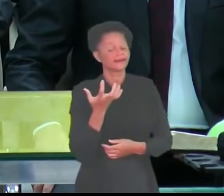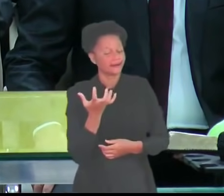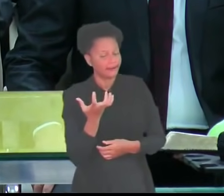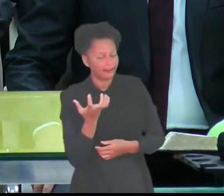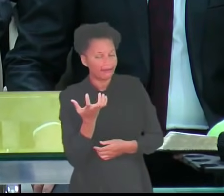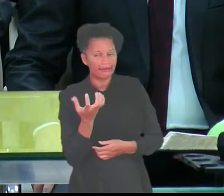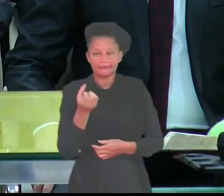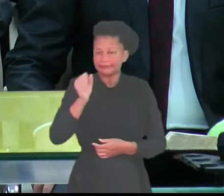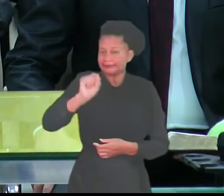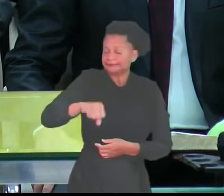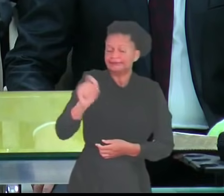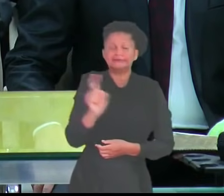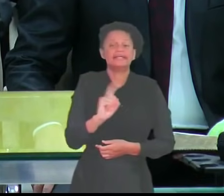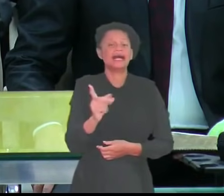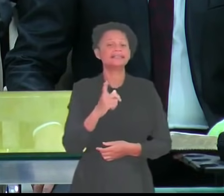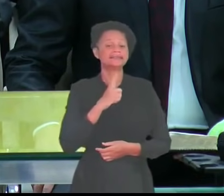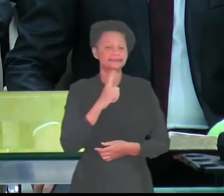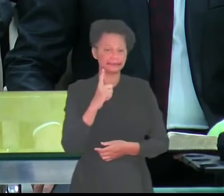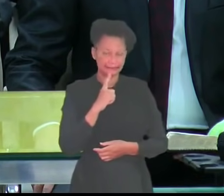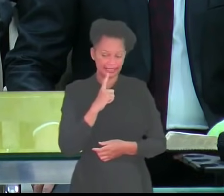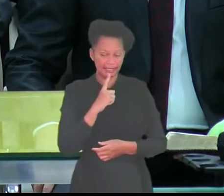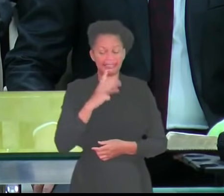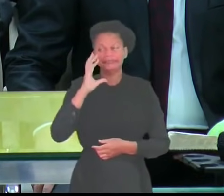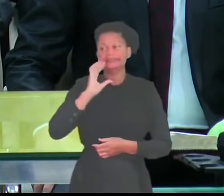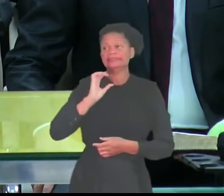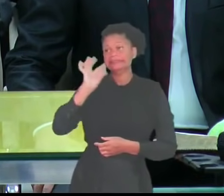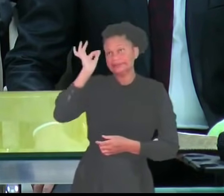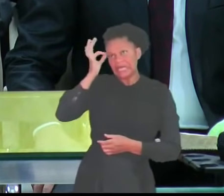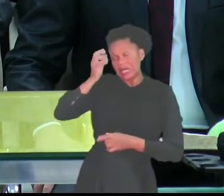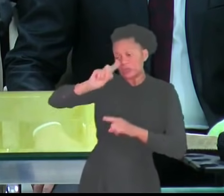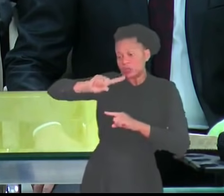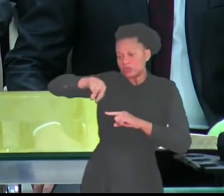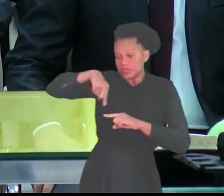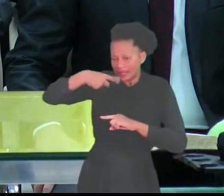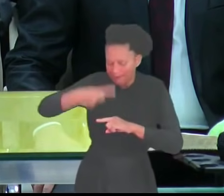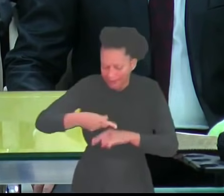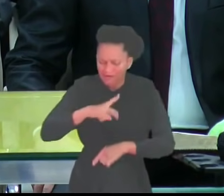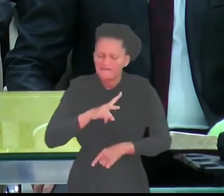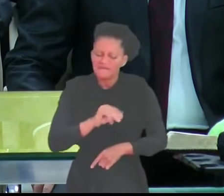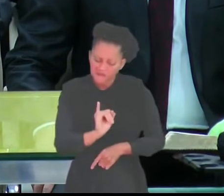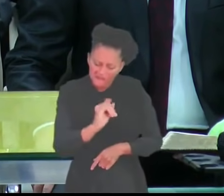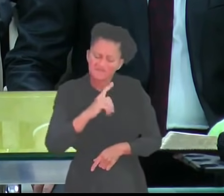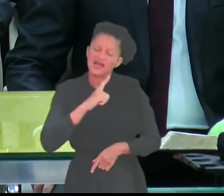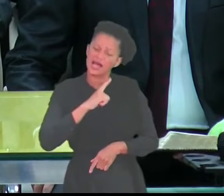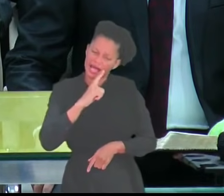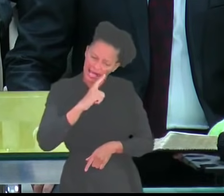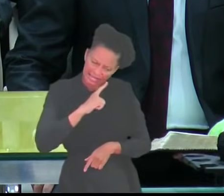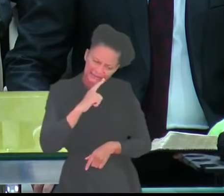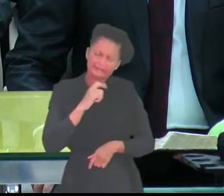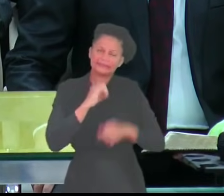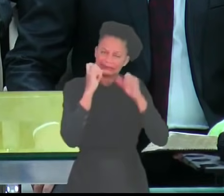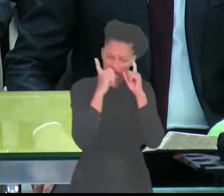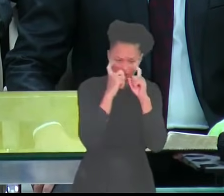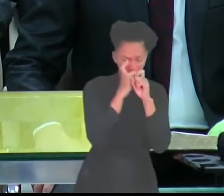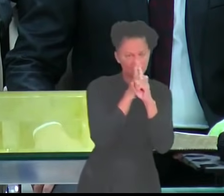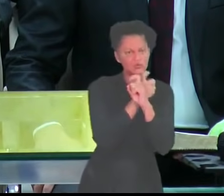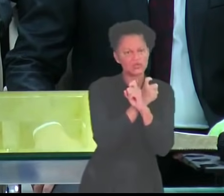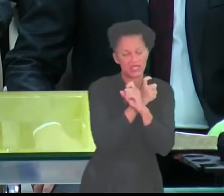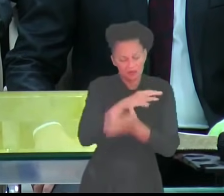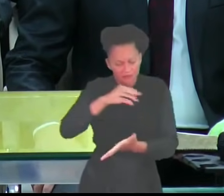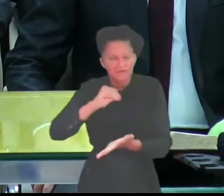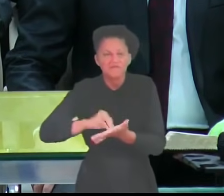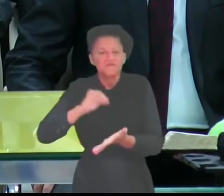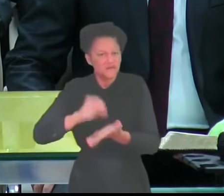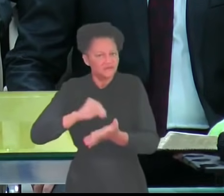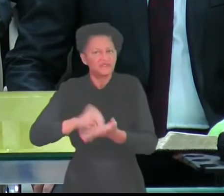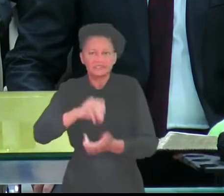não, mais cedo ou mais tarde nós passaremos no vale e passaremos no deserto.